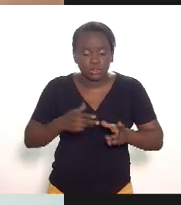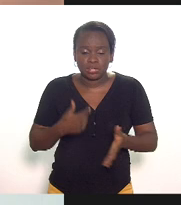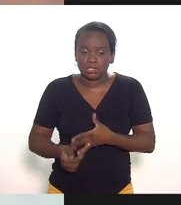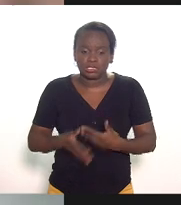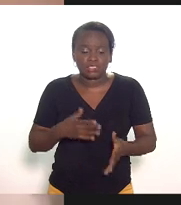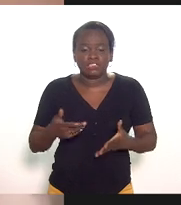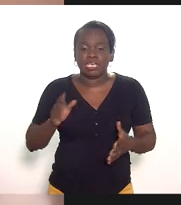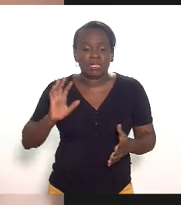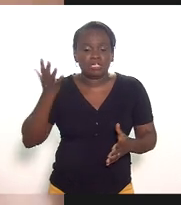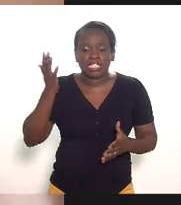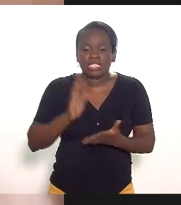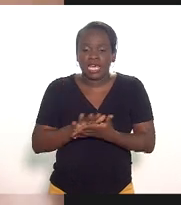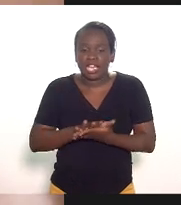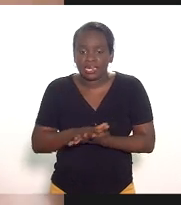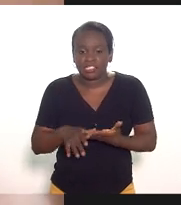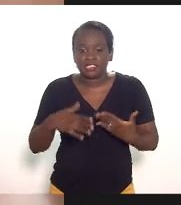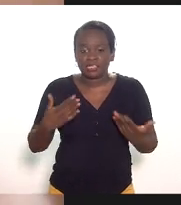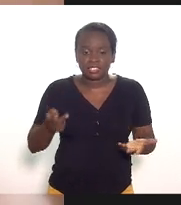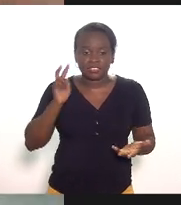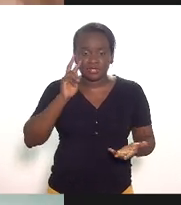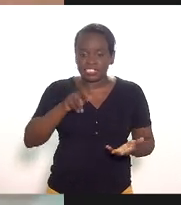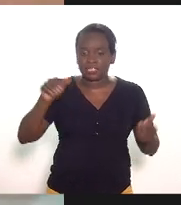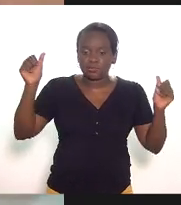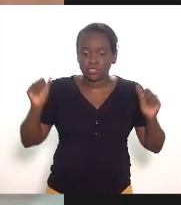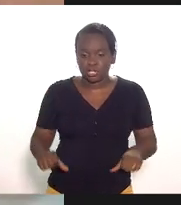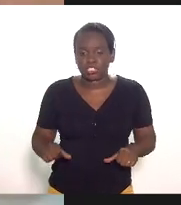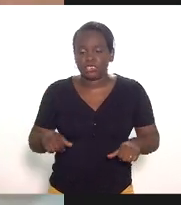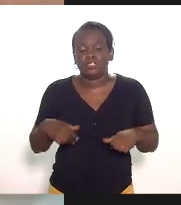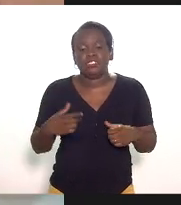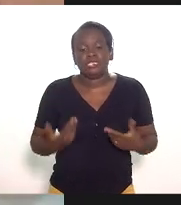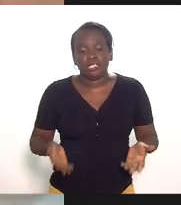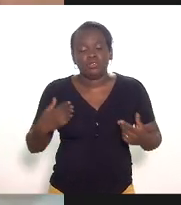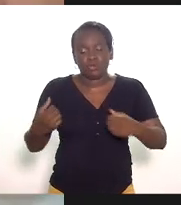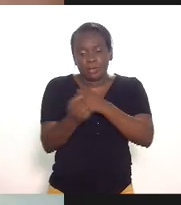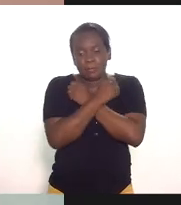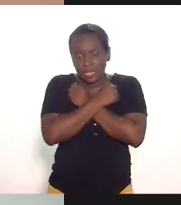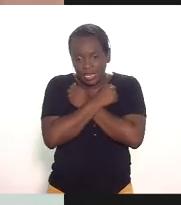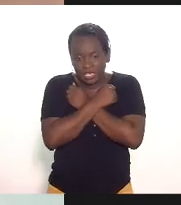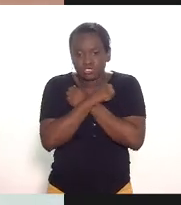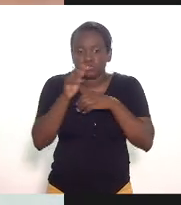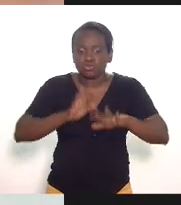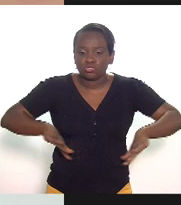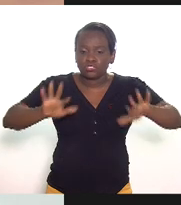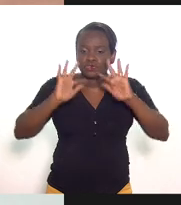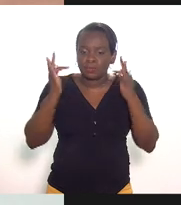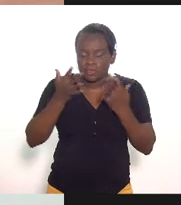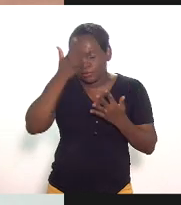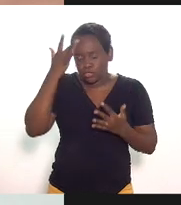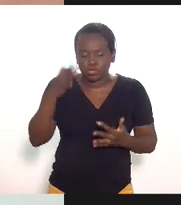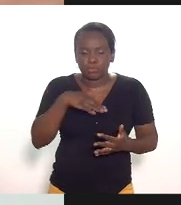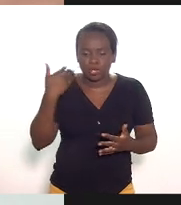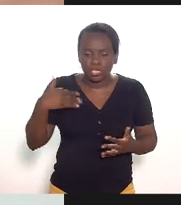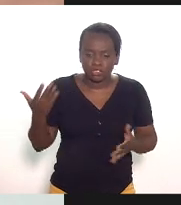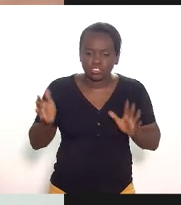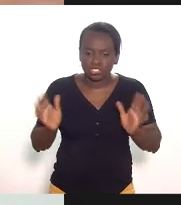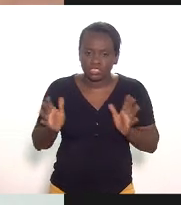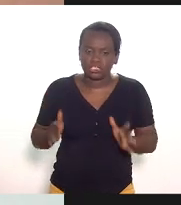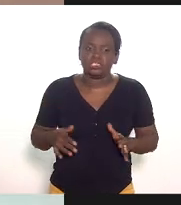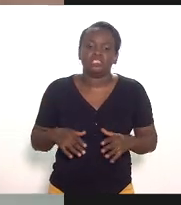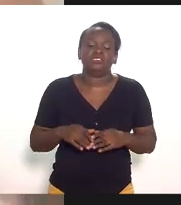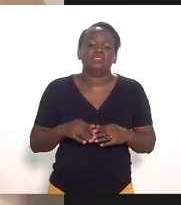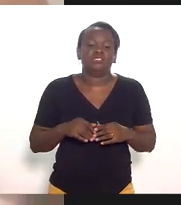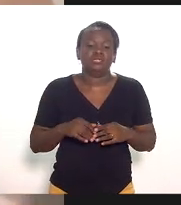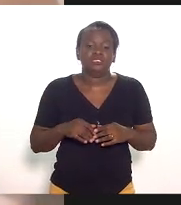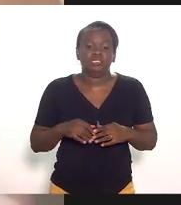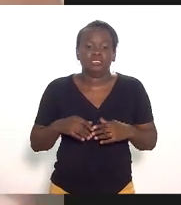gente passa, o número de mortes aumentando mais ainda. Então, deixa aqui meu abraço para todas as famílias que perderam seus